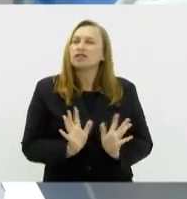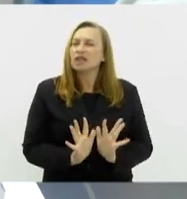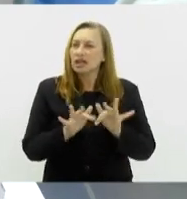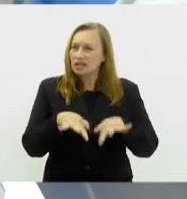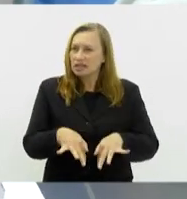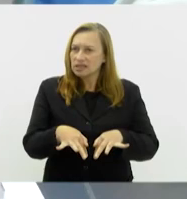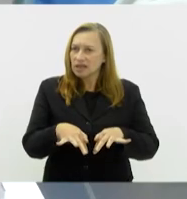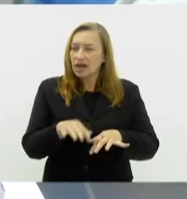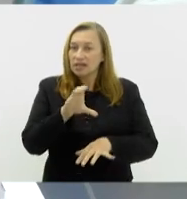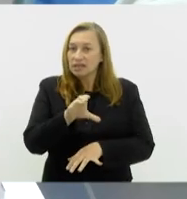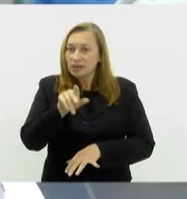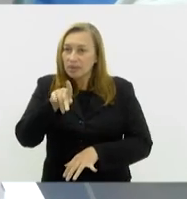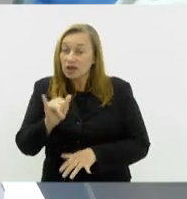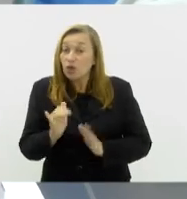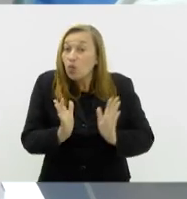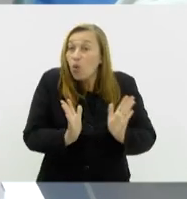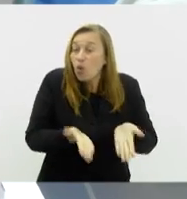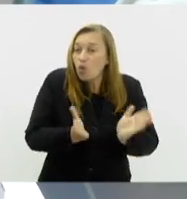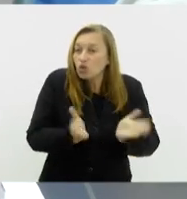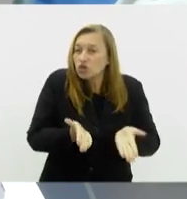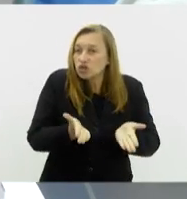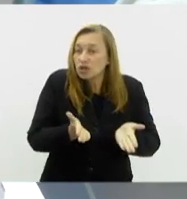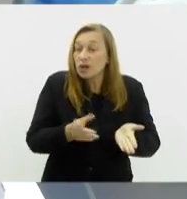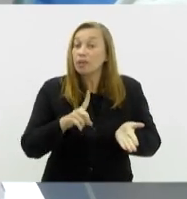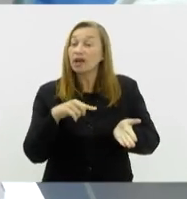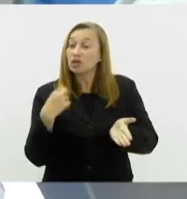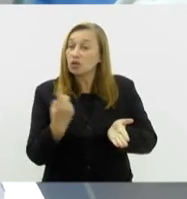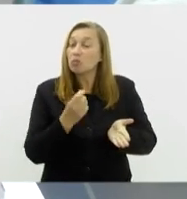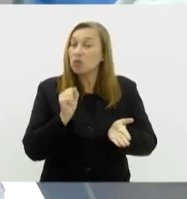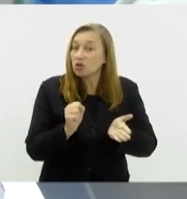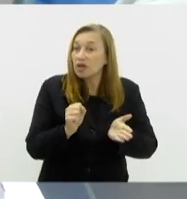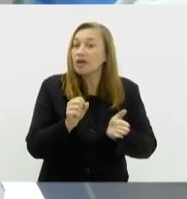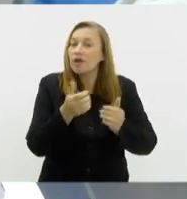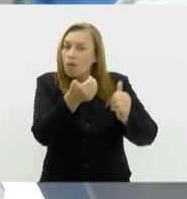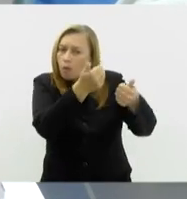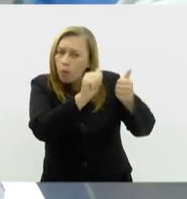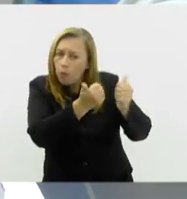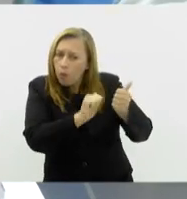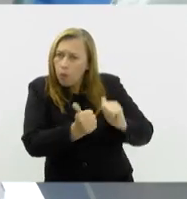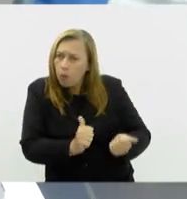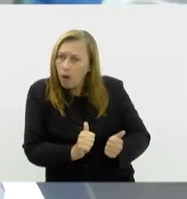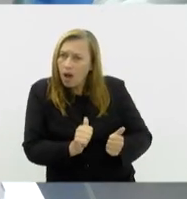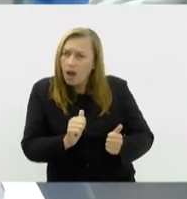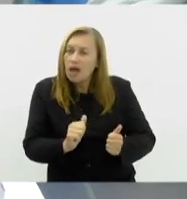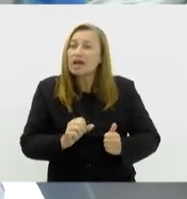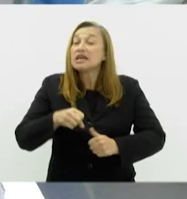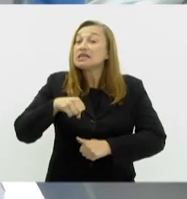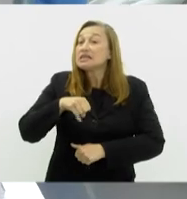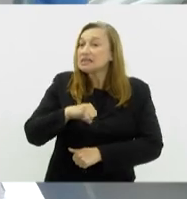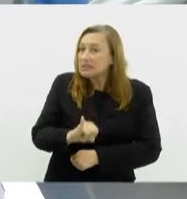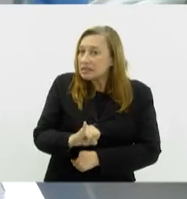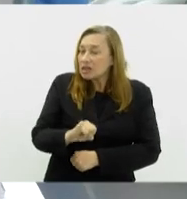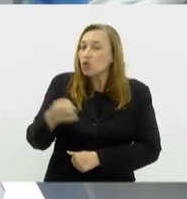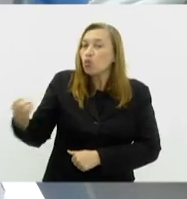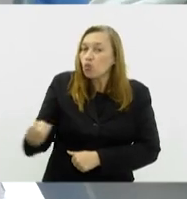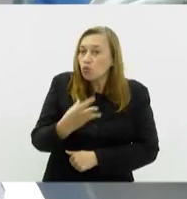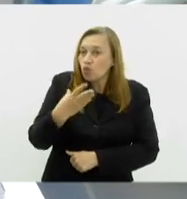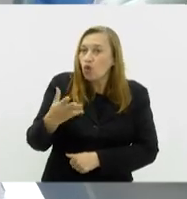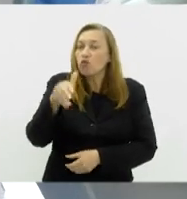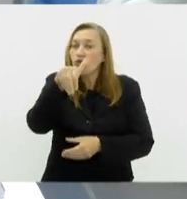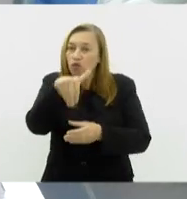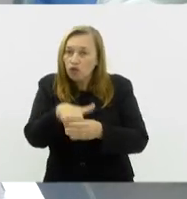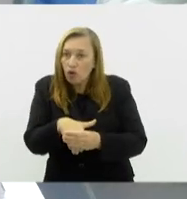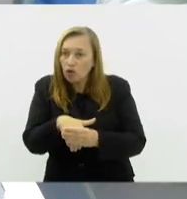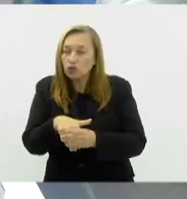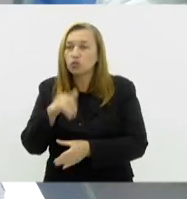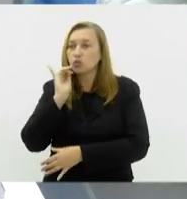da CPI para que possamos avaliar e se assim quiser o voto o novo voto do relator que